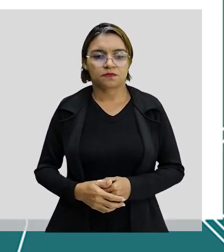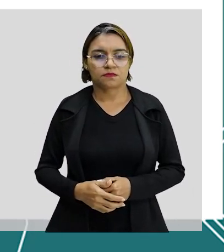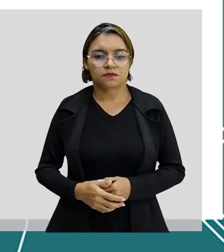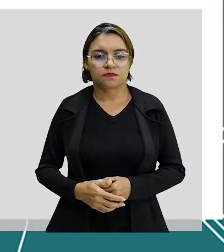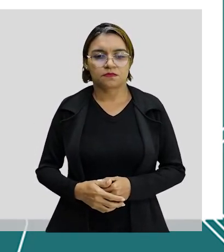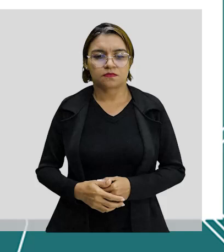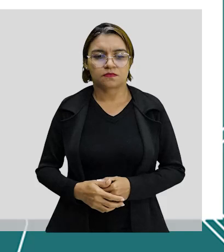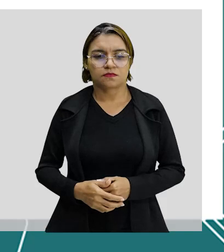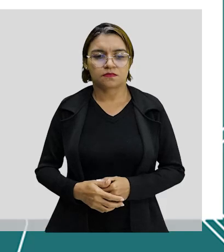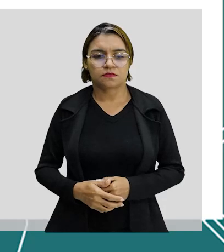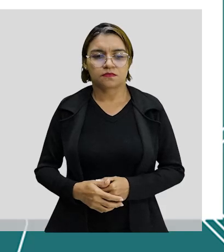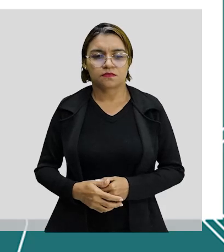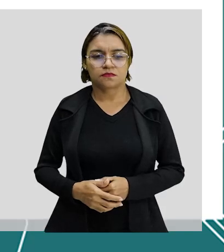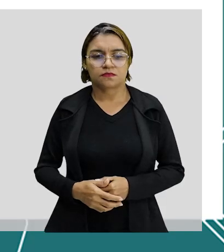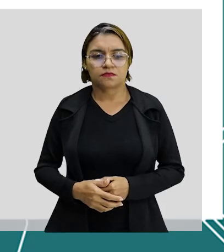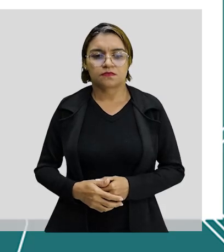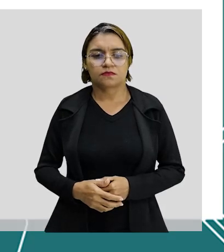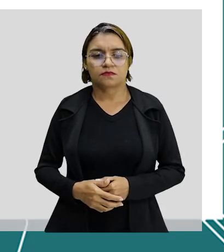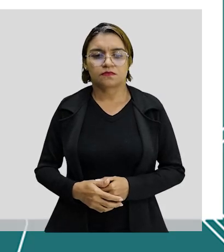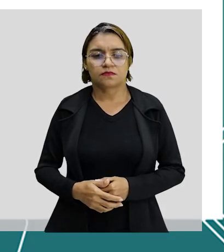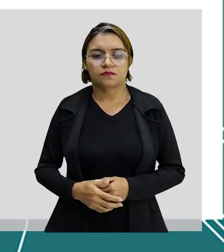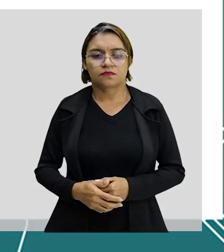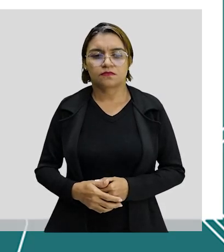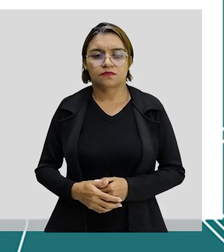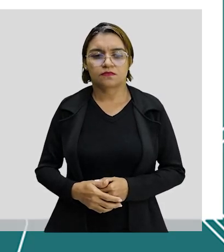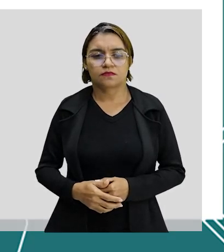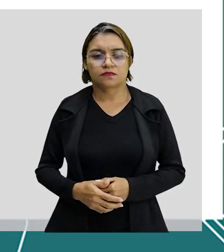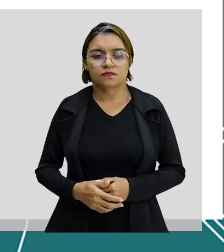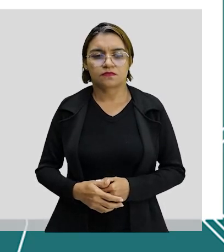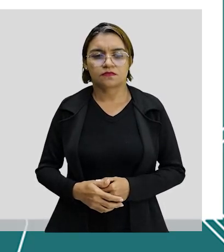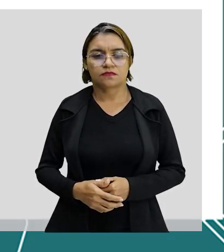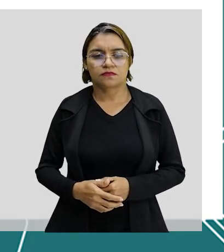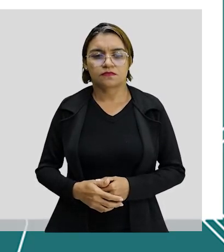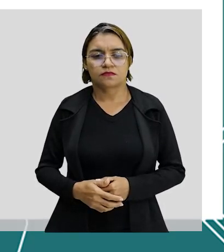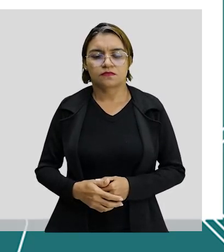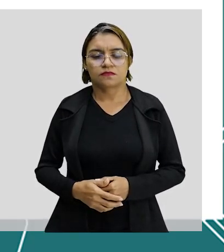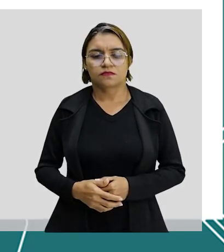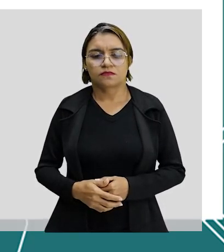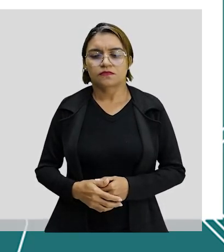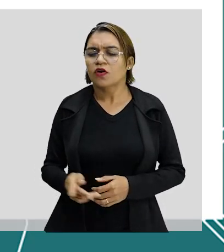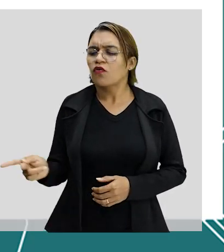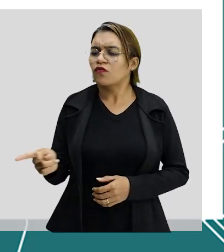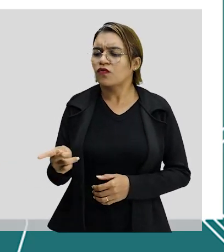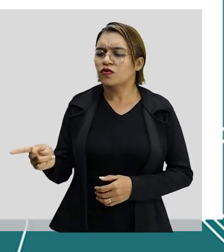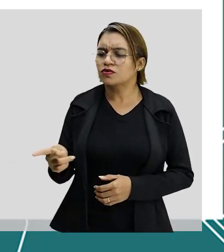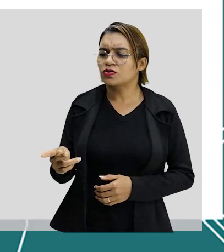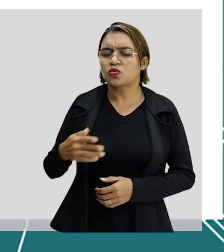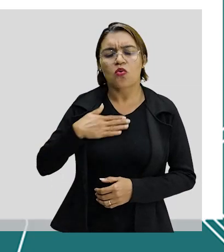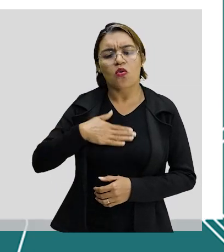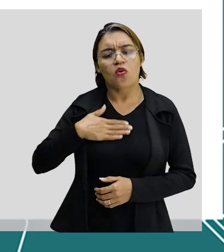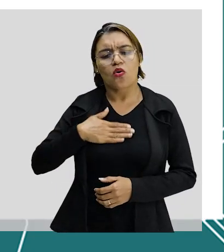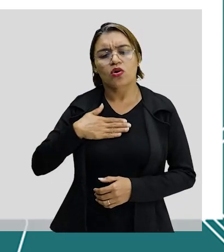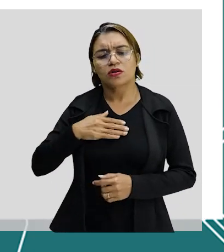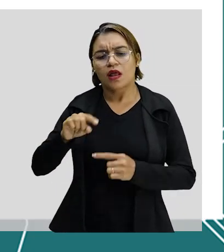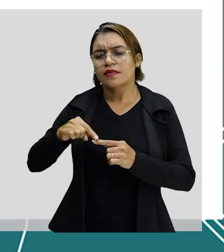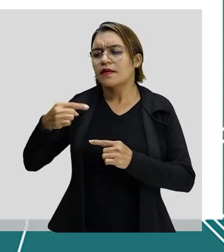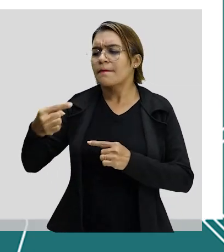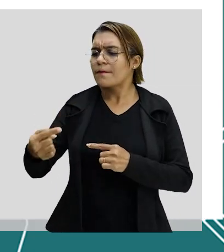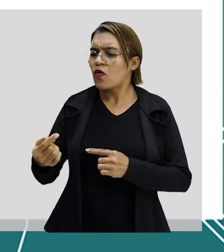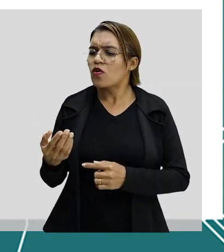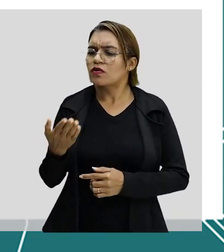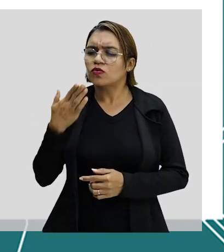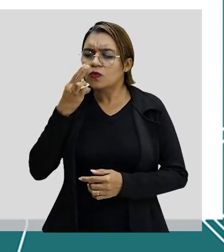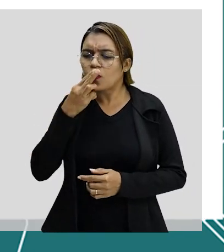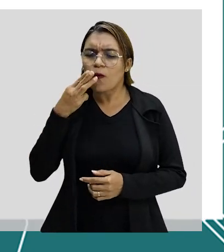Que tomarão de postre? Que tomarão de postre? Então, o que os senhores gostariam de